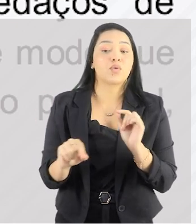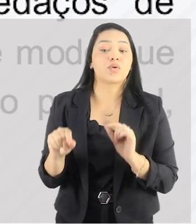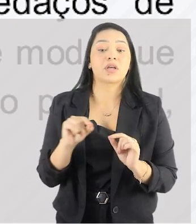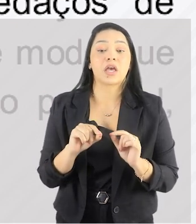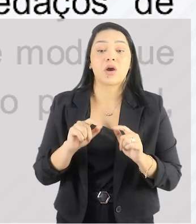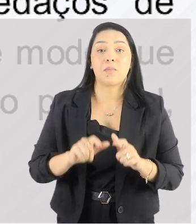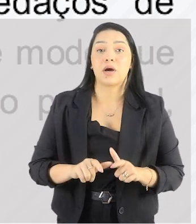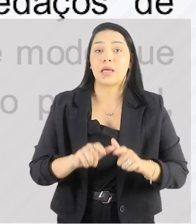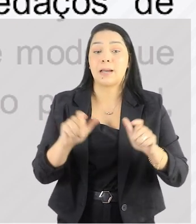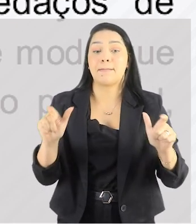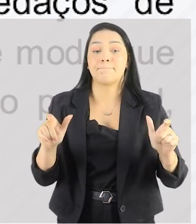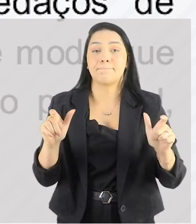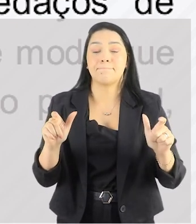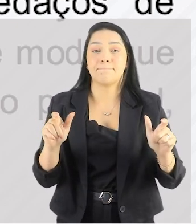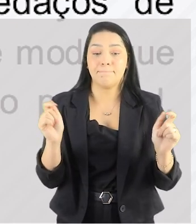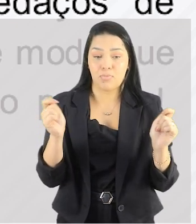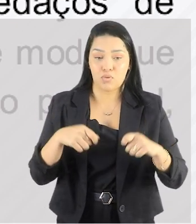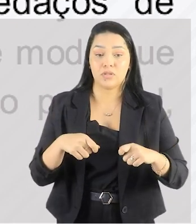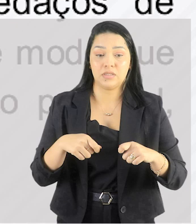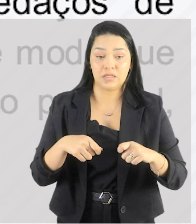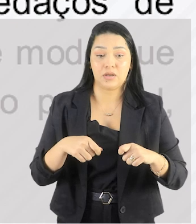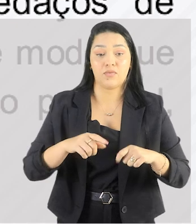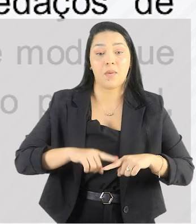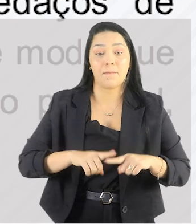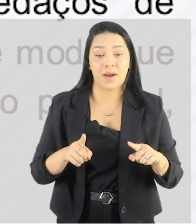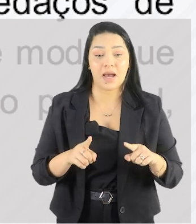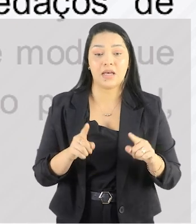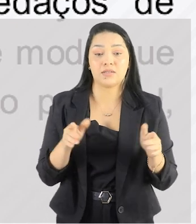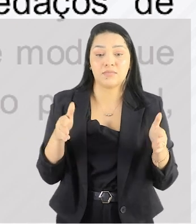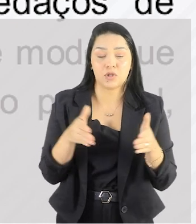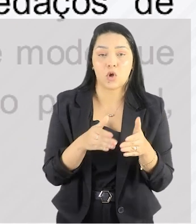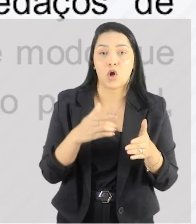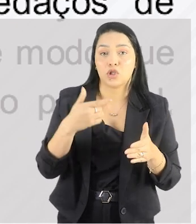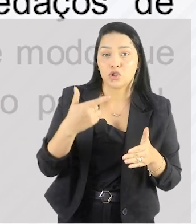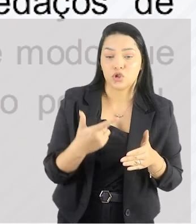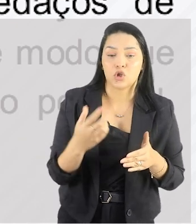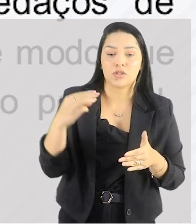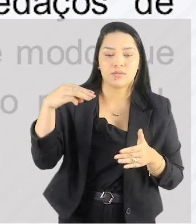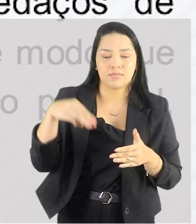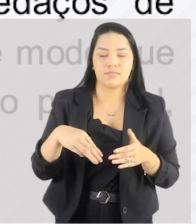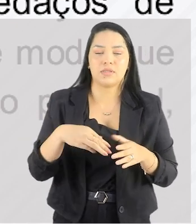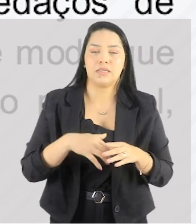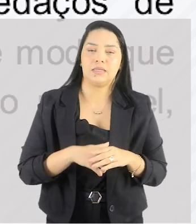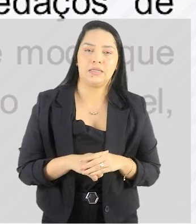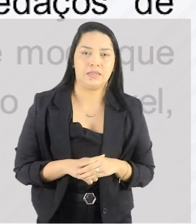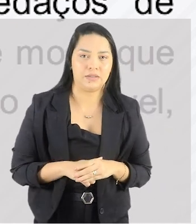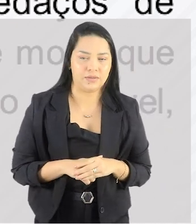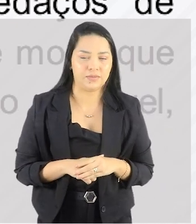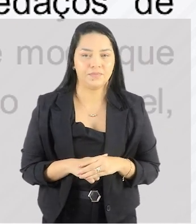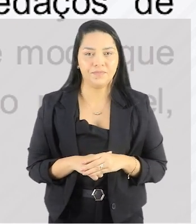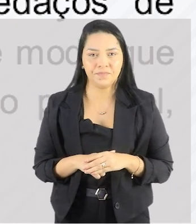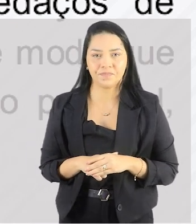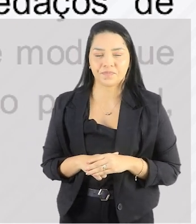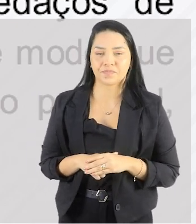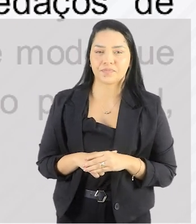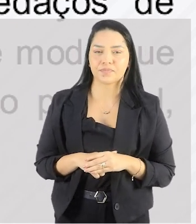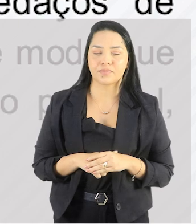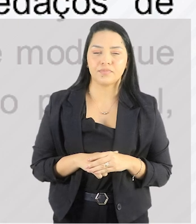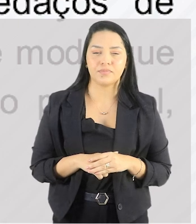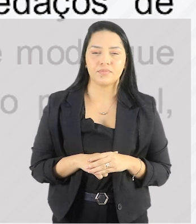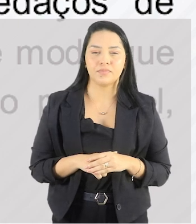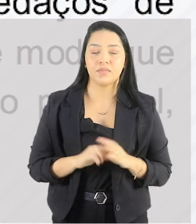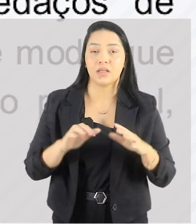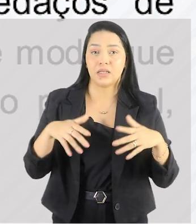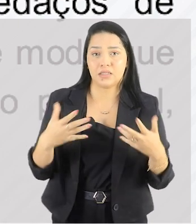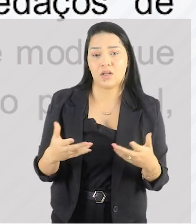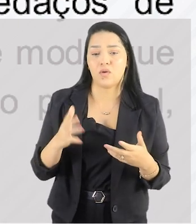com o maior tamanho possível, máximo tamanho possível, mas de comprimento menor que 2 metros, né?